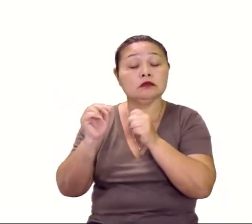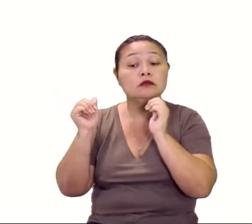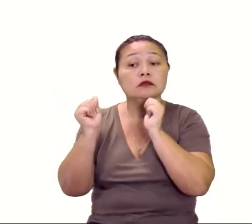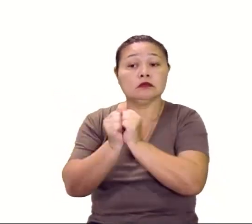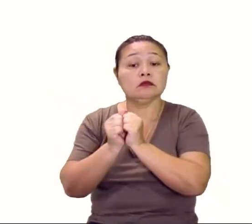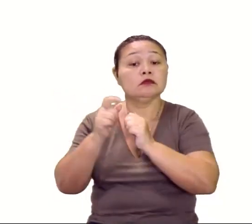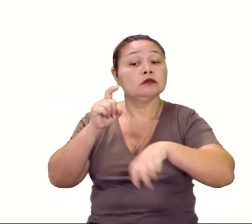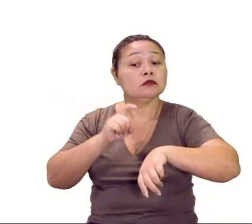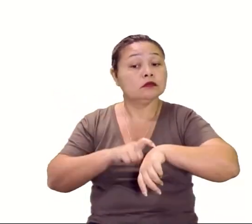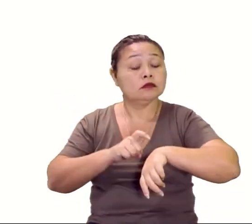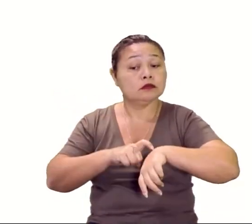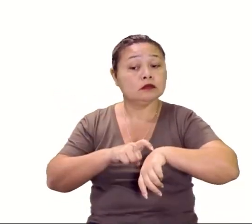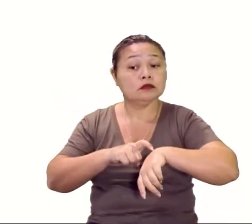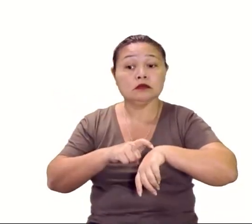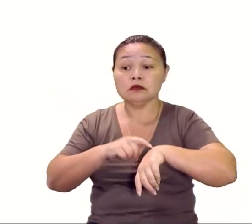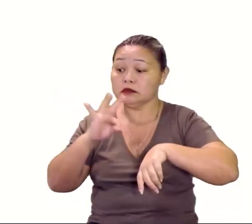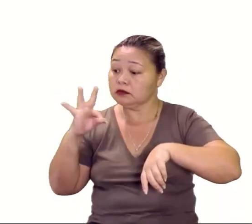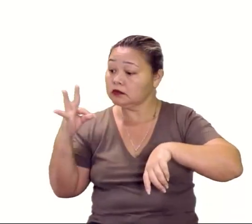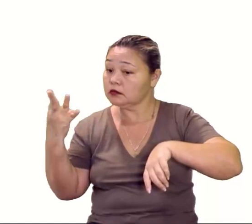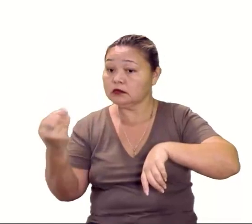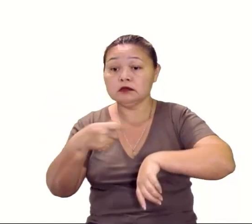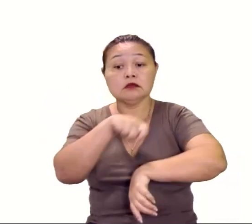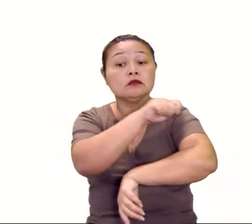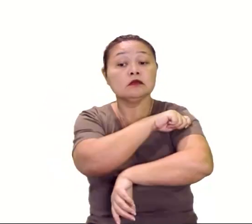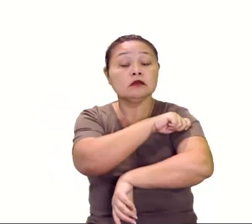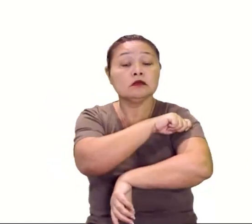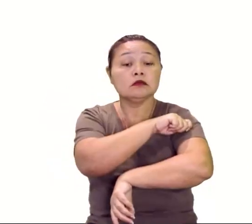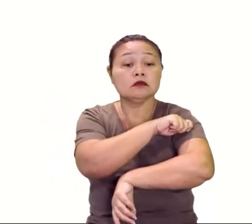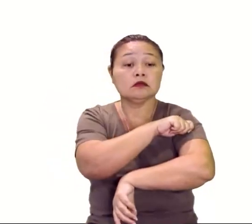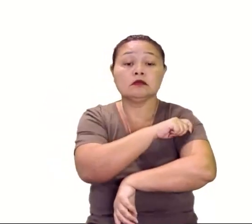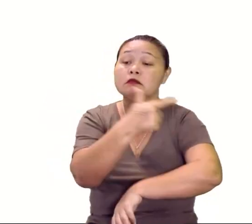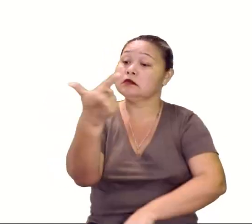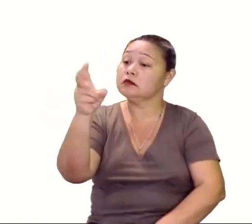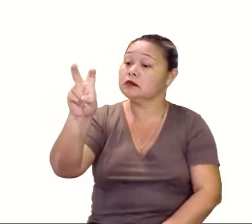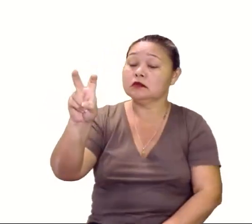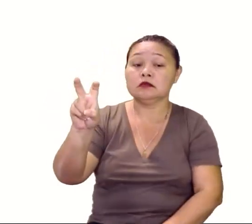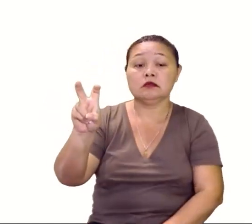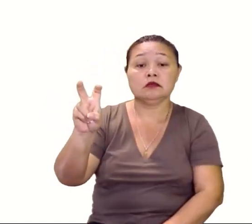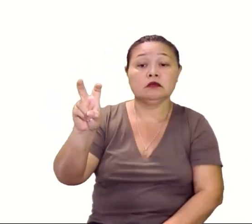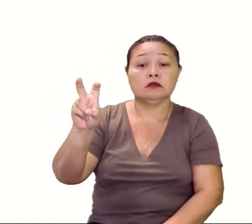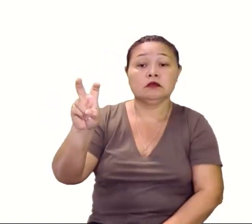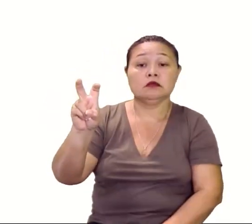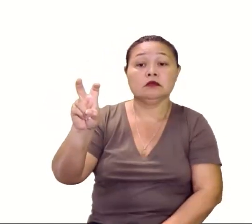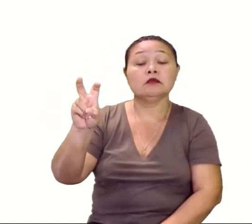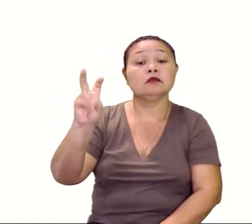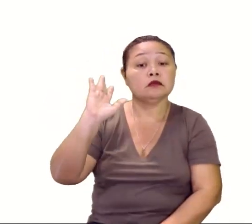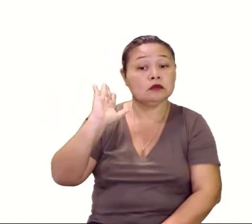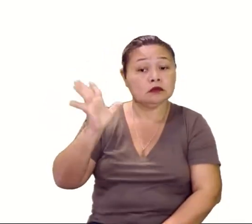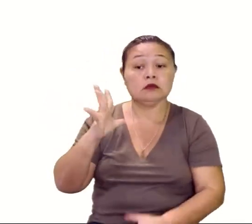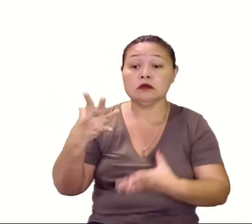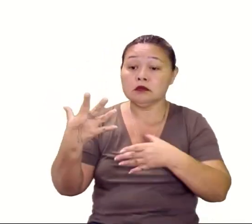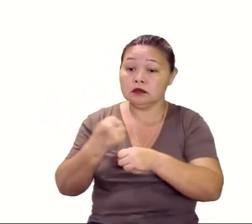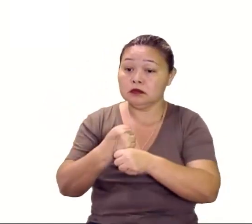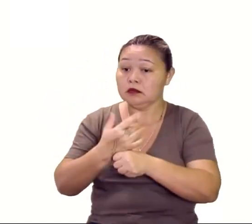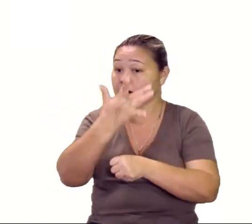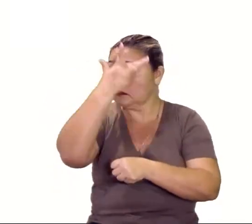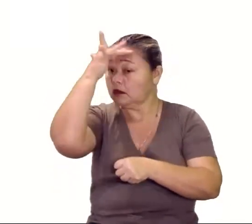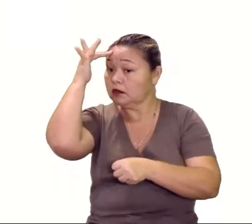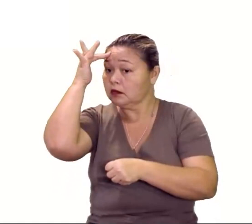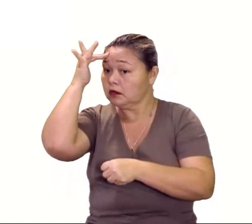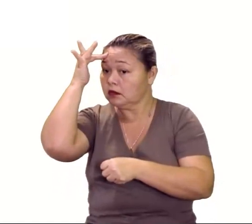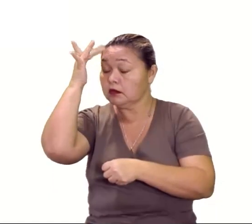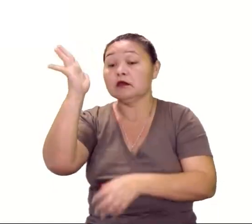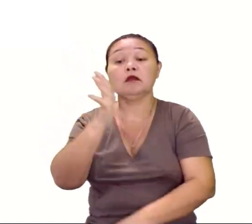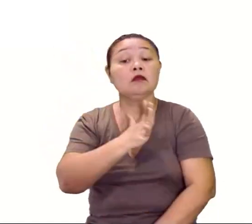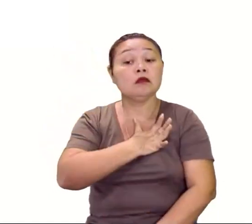na hora da gente fazer o total de alunos, a gente vai fazer o 25, né? Que já é o total de pessoas que